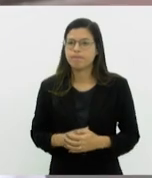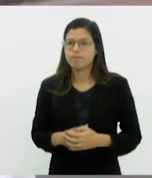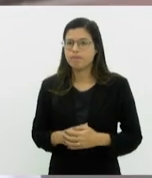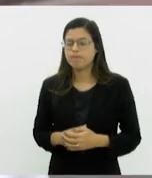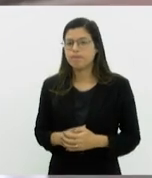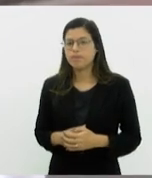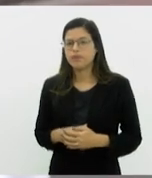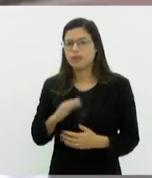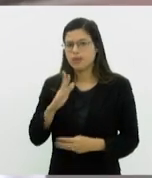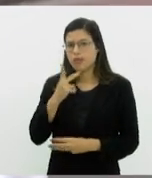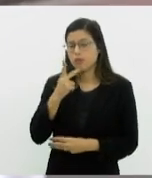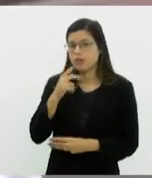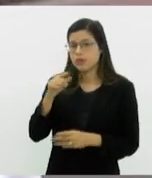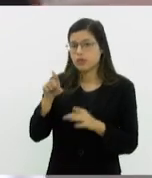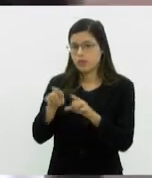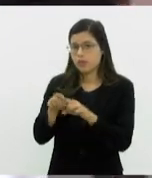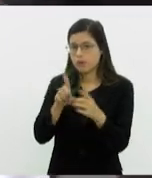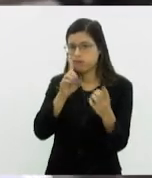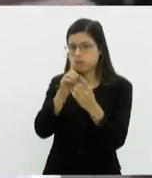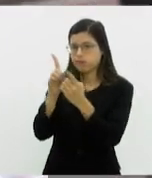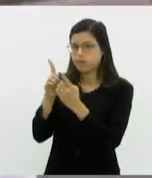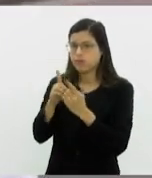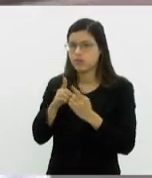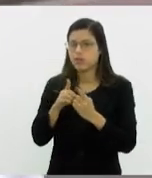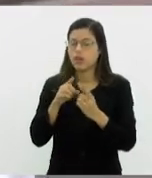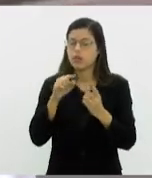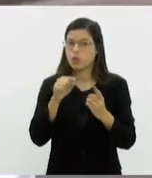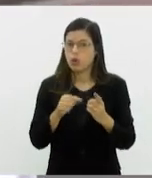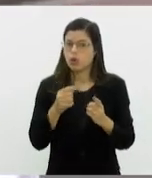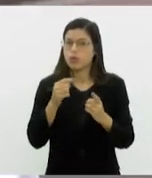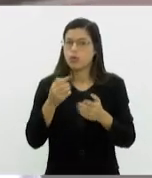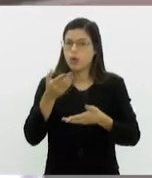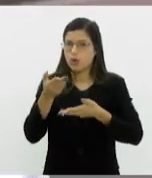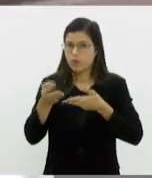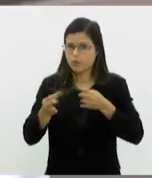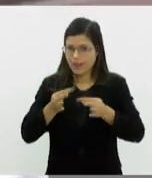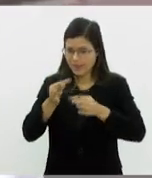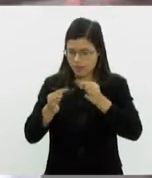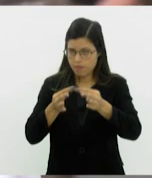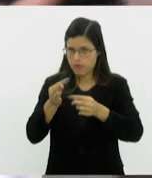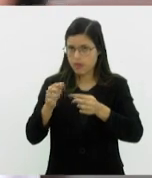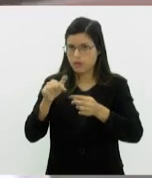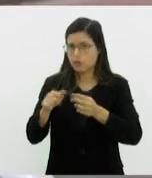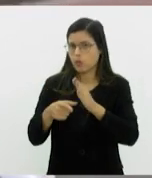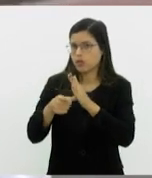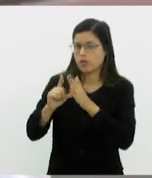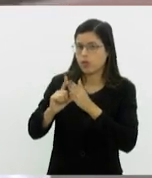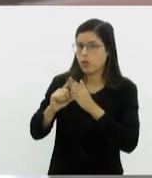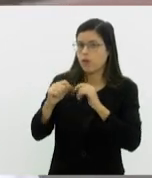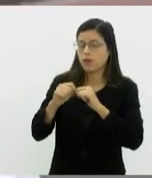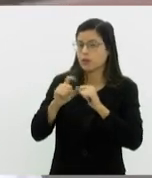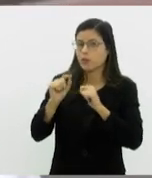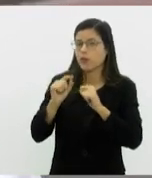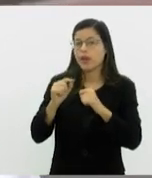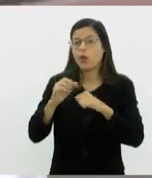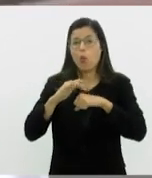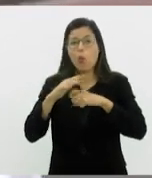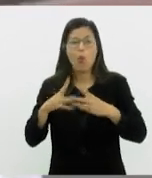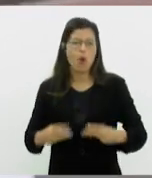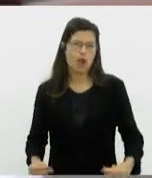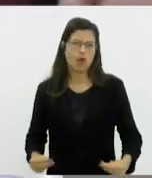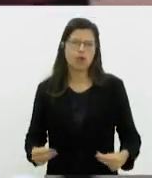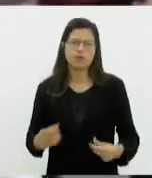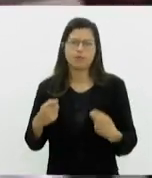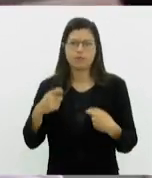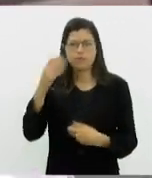acordo com a detecção, vai levar a um diagnóstico precoce, um tratamento precoce, faz com que você tenha cura. Né? Então, a gente tem que entender